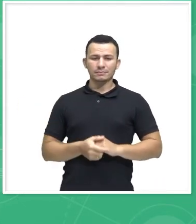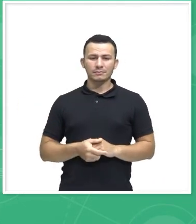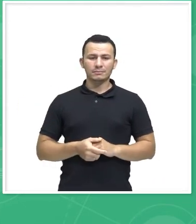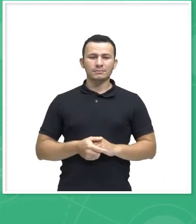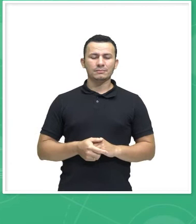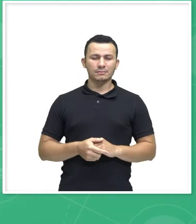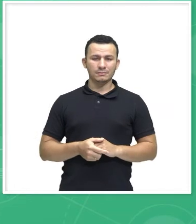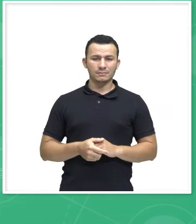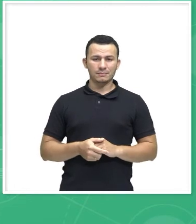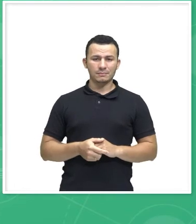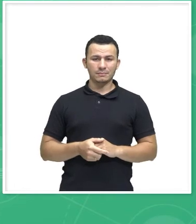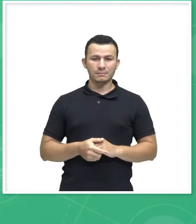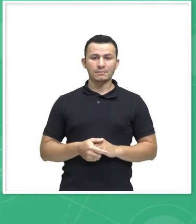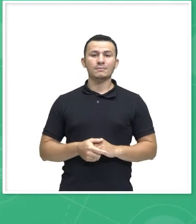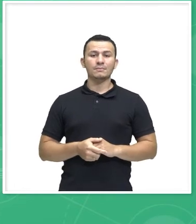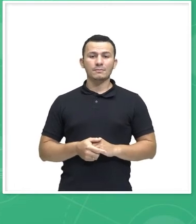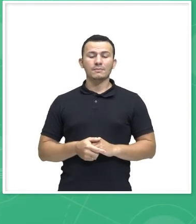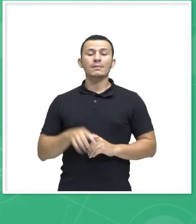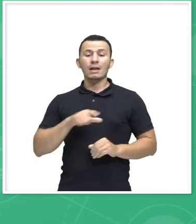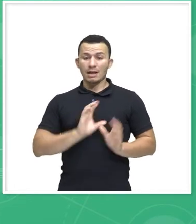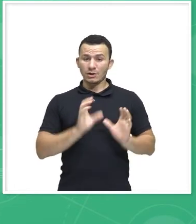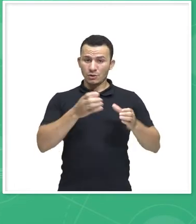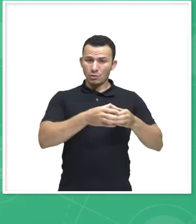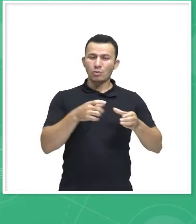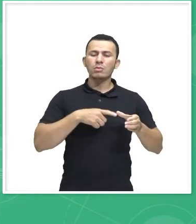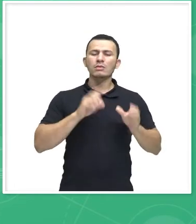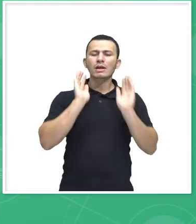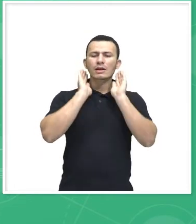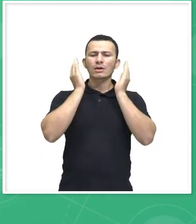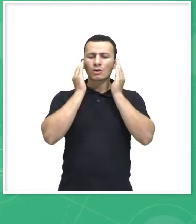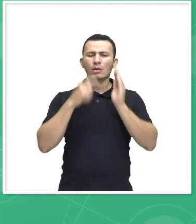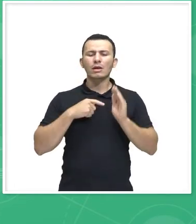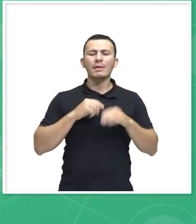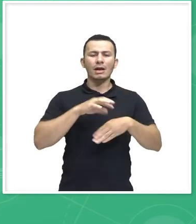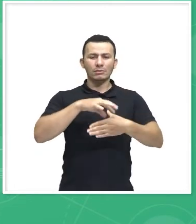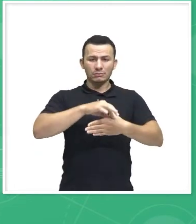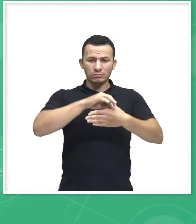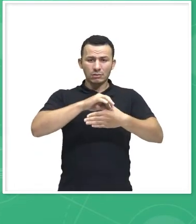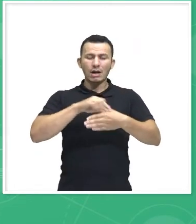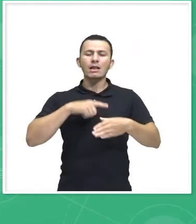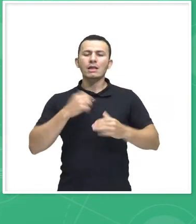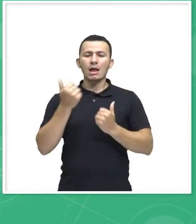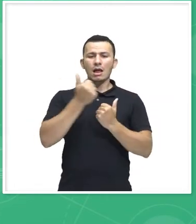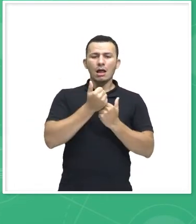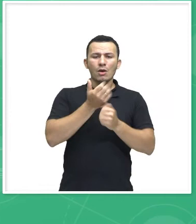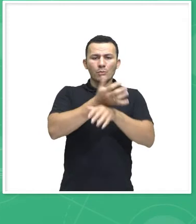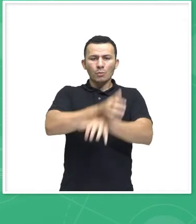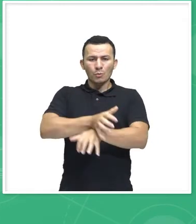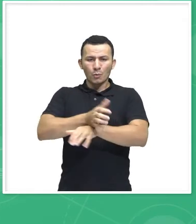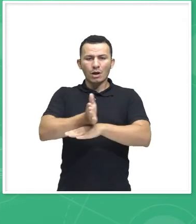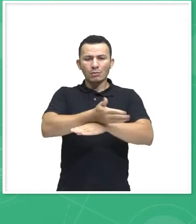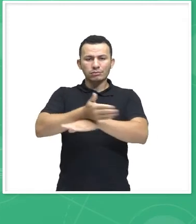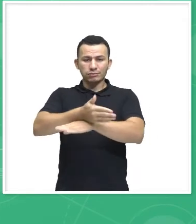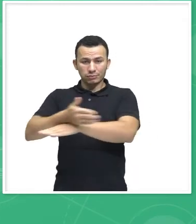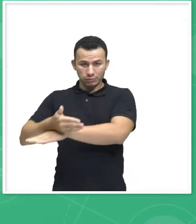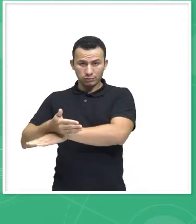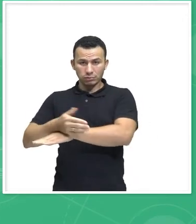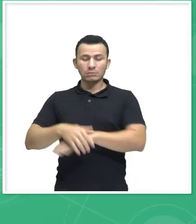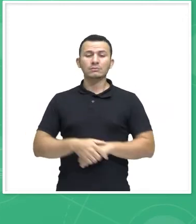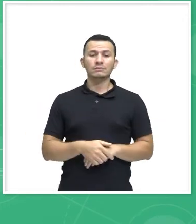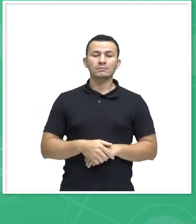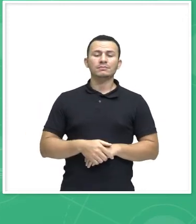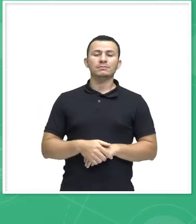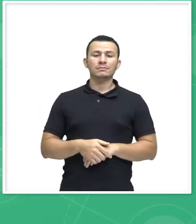sarcopterígeos né grupo com nadadeiras carnosas e um suporte ósseo e eles apresentam como representantes os peixes